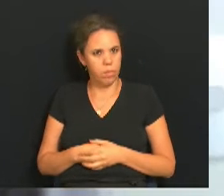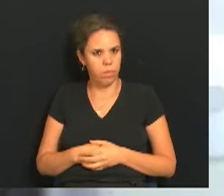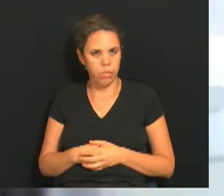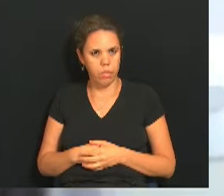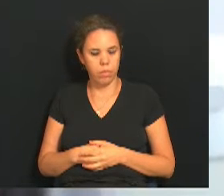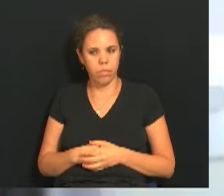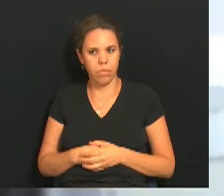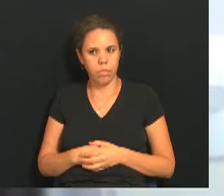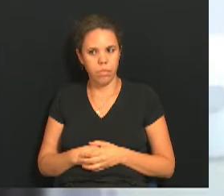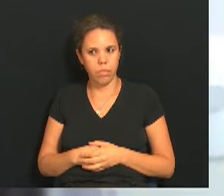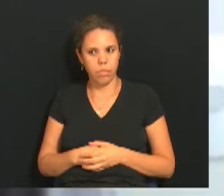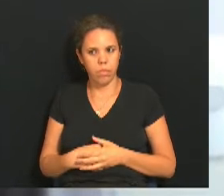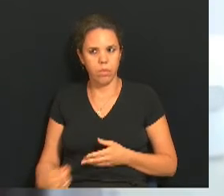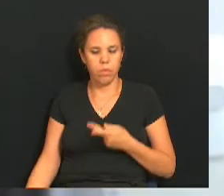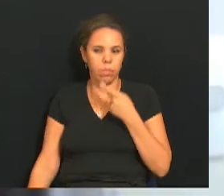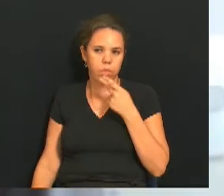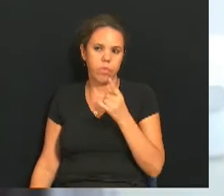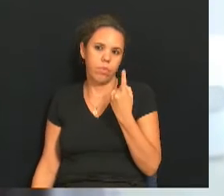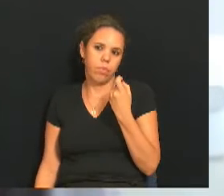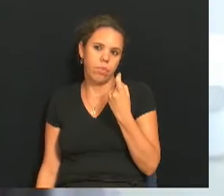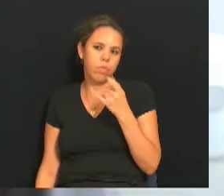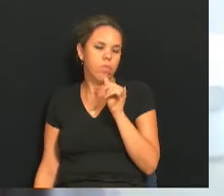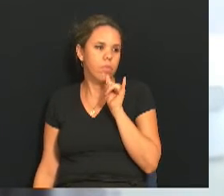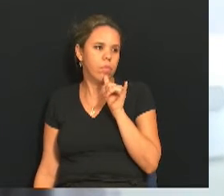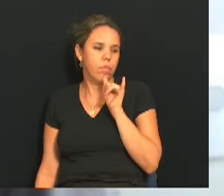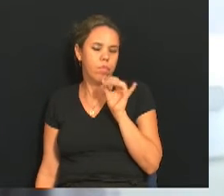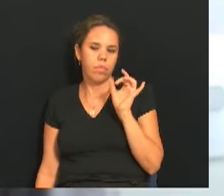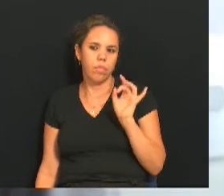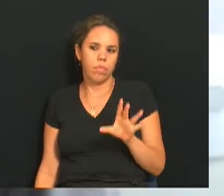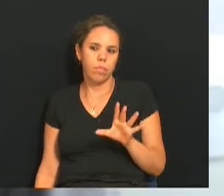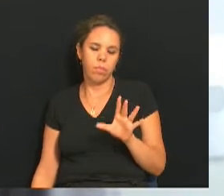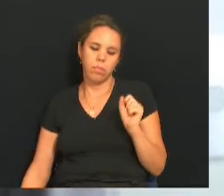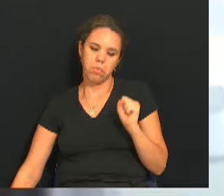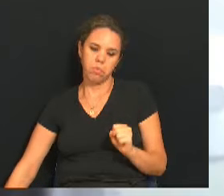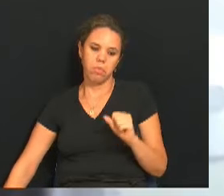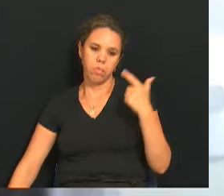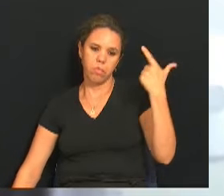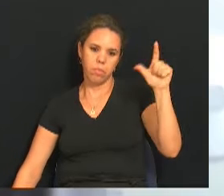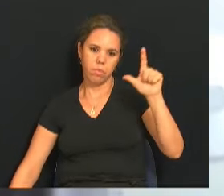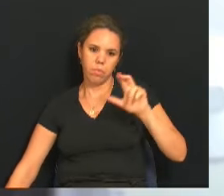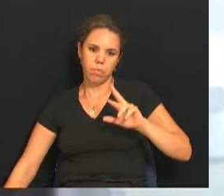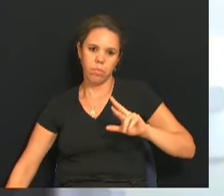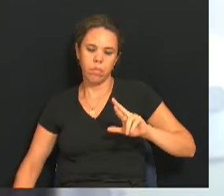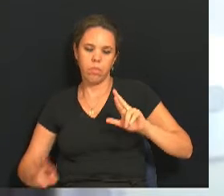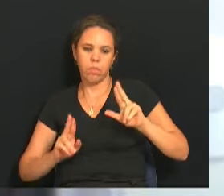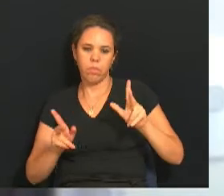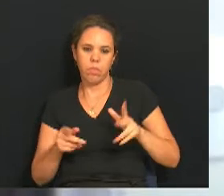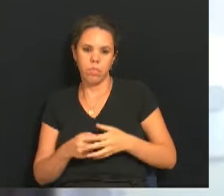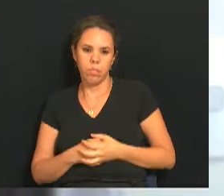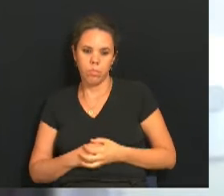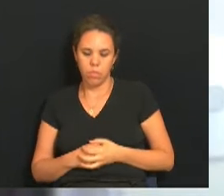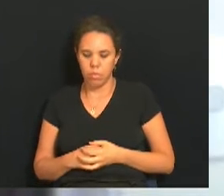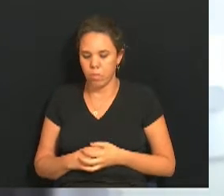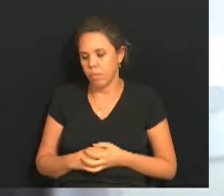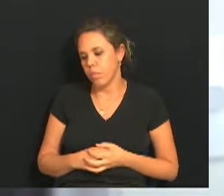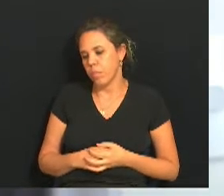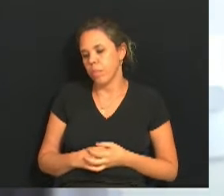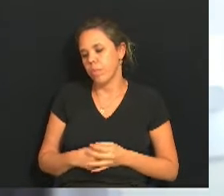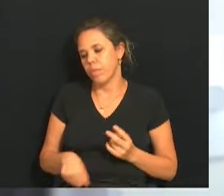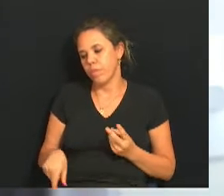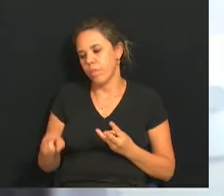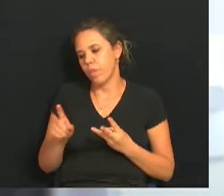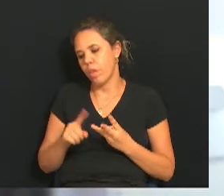elemento, estou citando um exemplo do Conselho Municipal de Educação, mas poderíamos discutir outros. E o